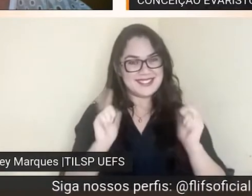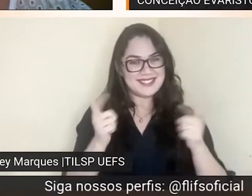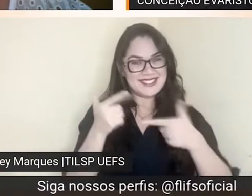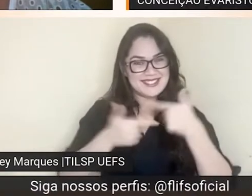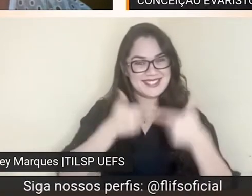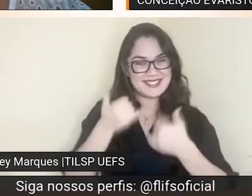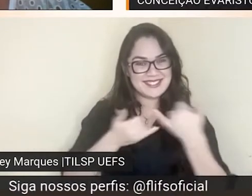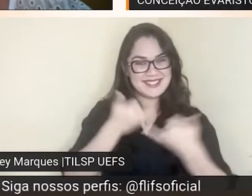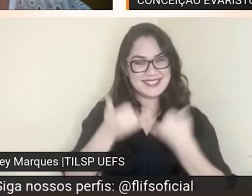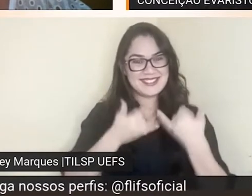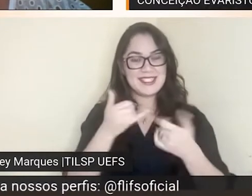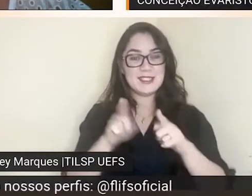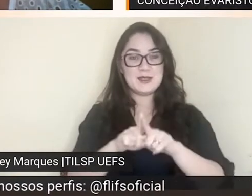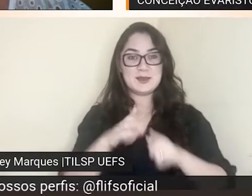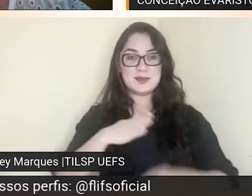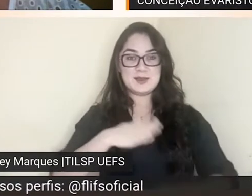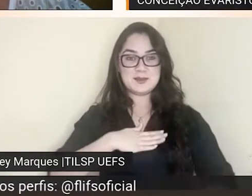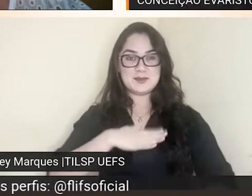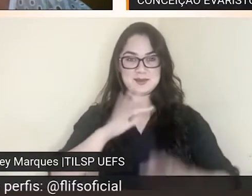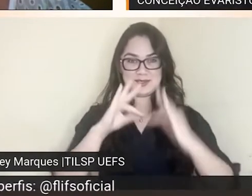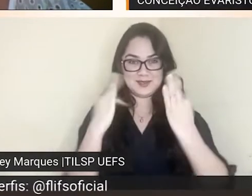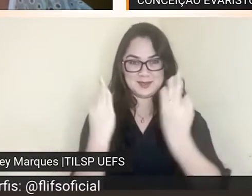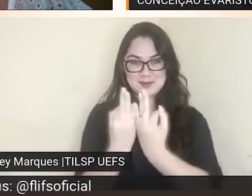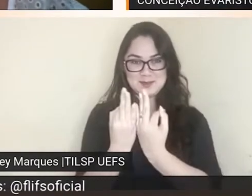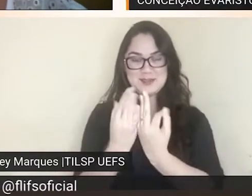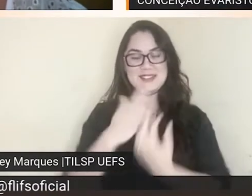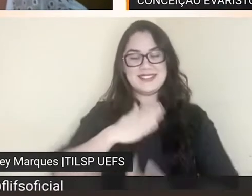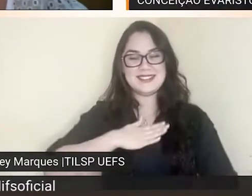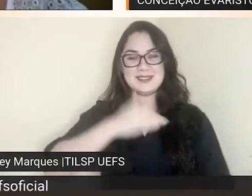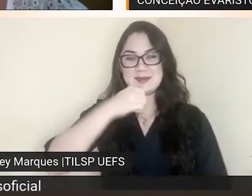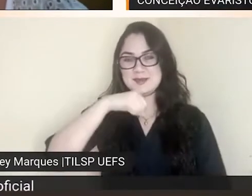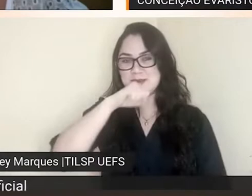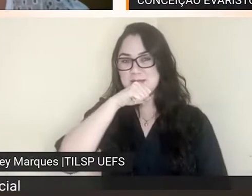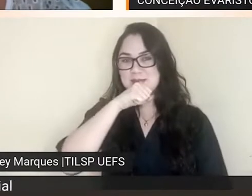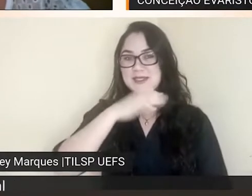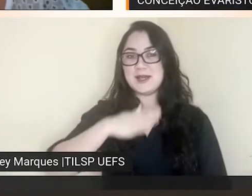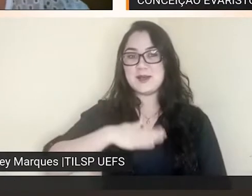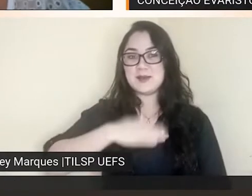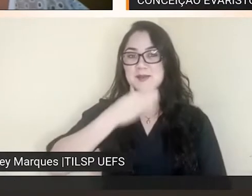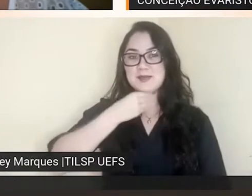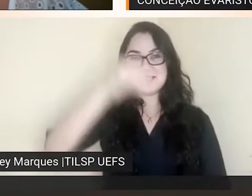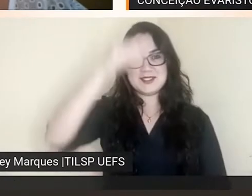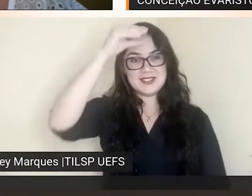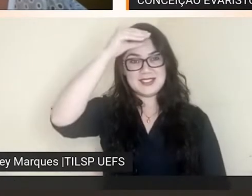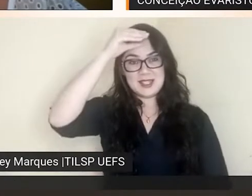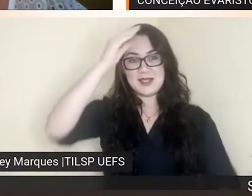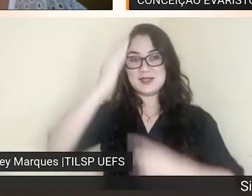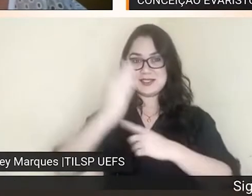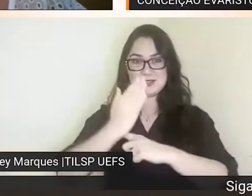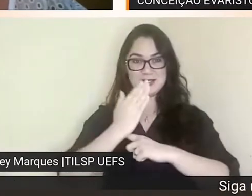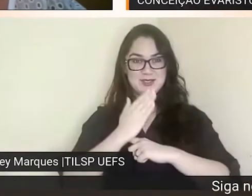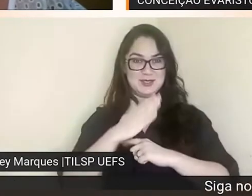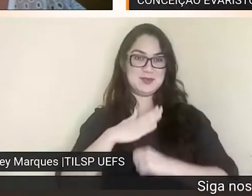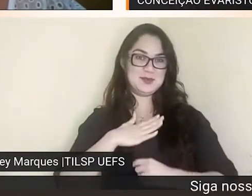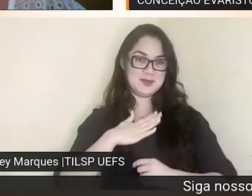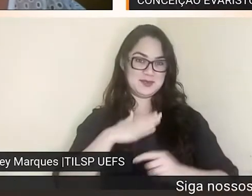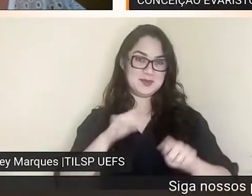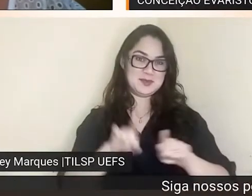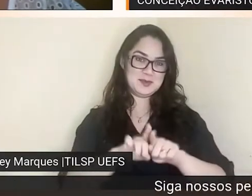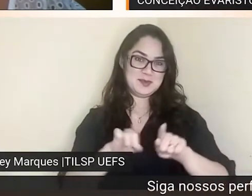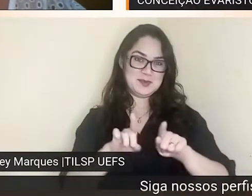minha mãe, minha tia que me criou, meu tio velhinho, me ajudaram muito também a ser uma